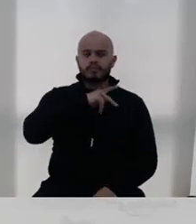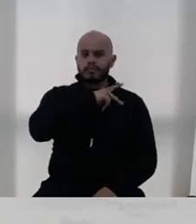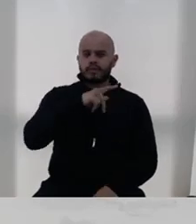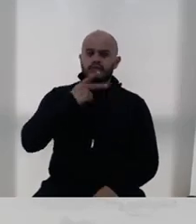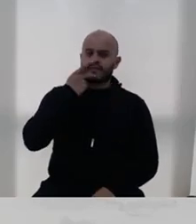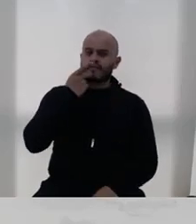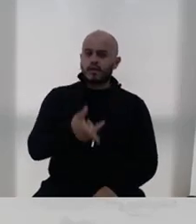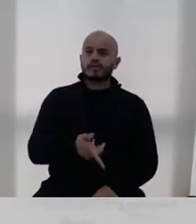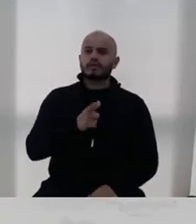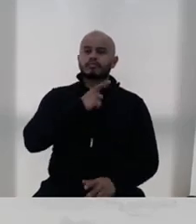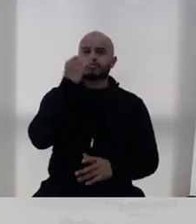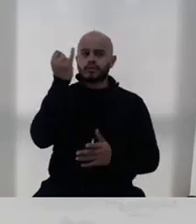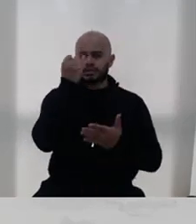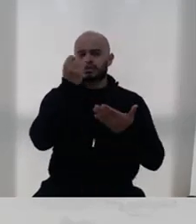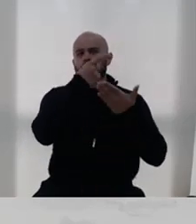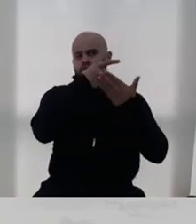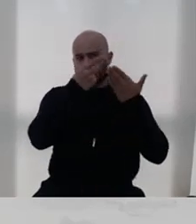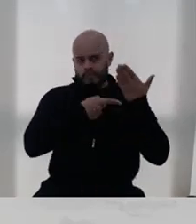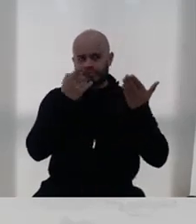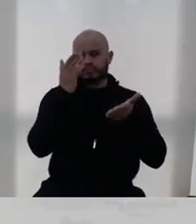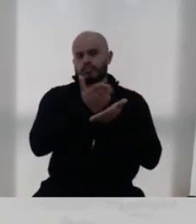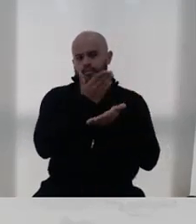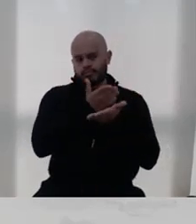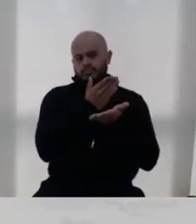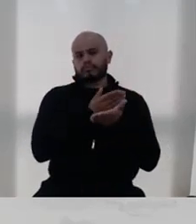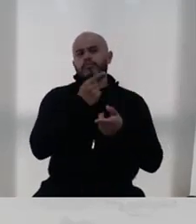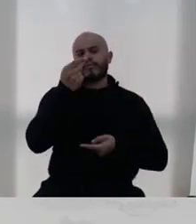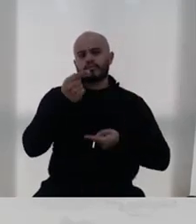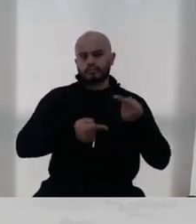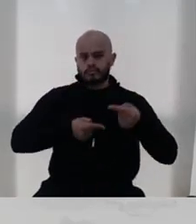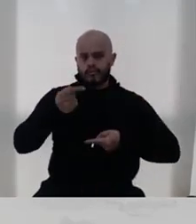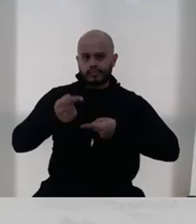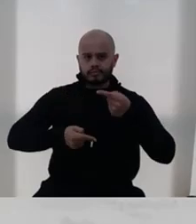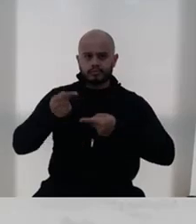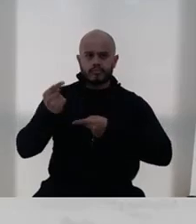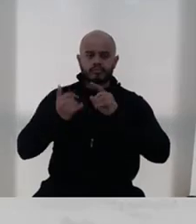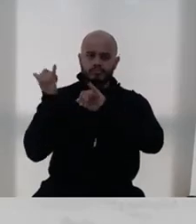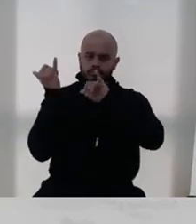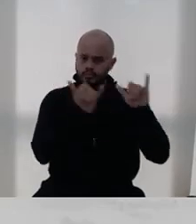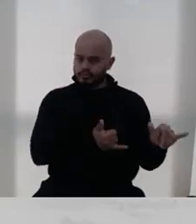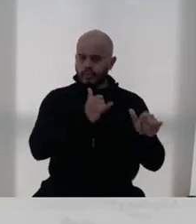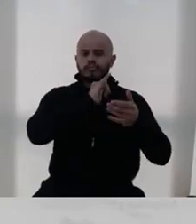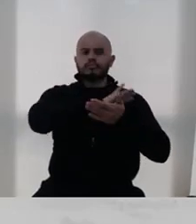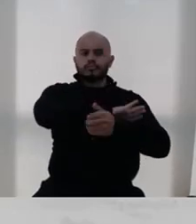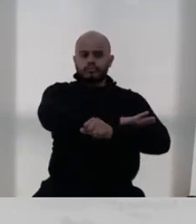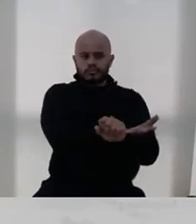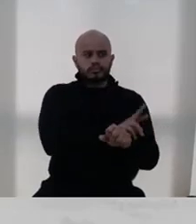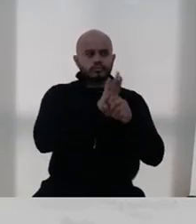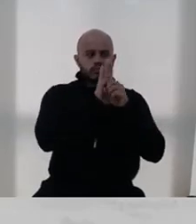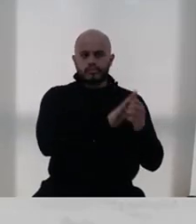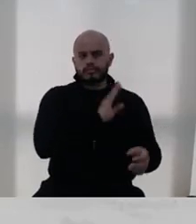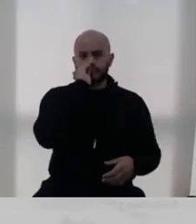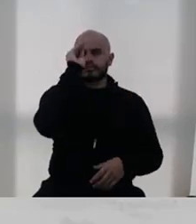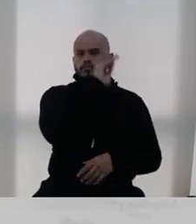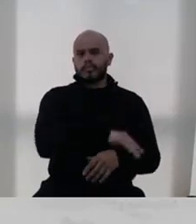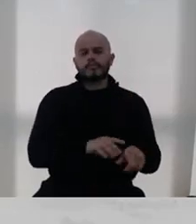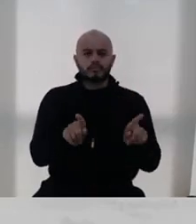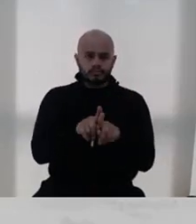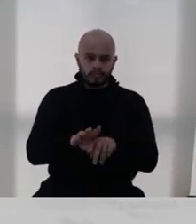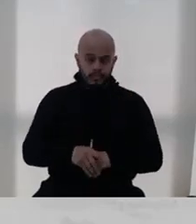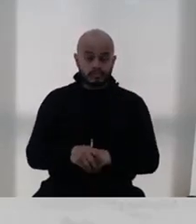importância da cartilha e da aplicação da cartilha da política contra a discriminação e assédio dentro da Defensoria Pública do Estado de São Paulo, que